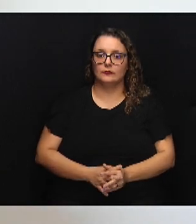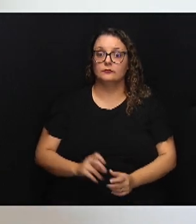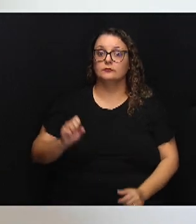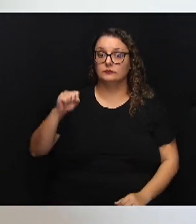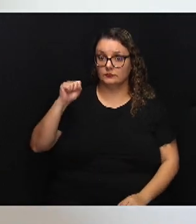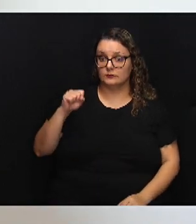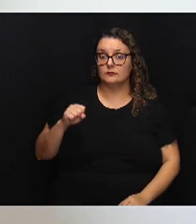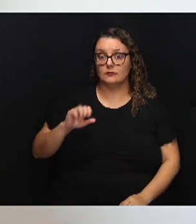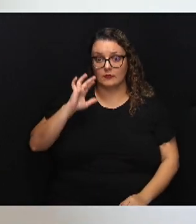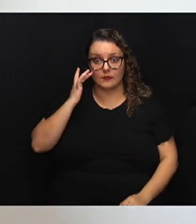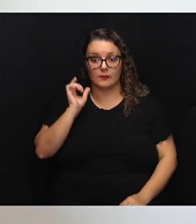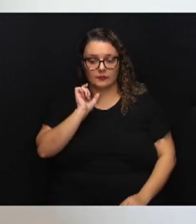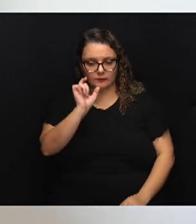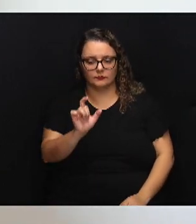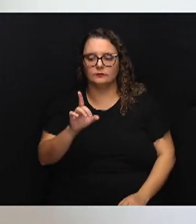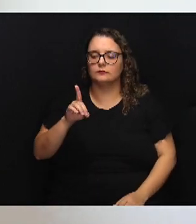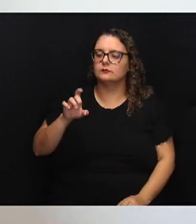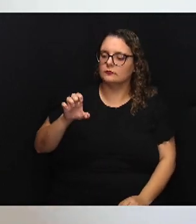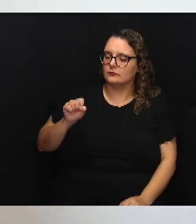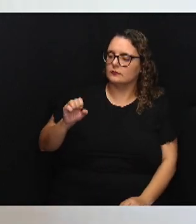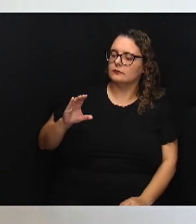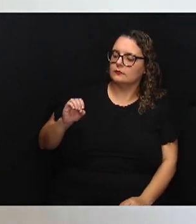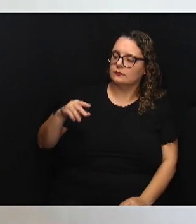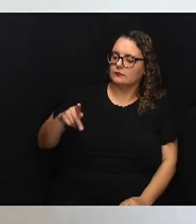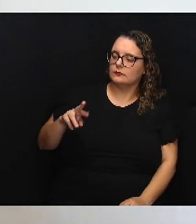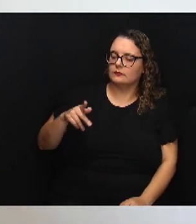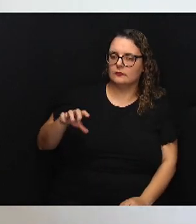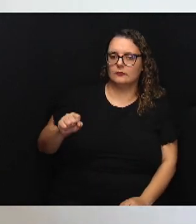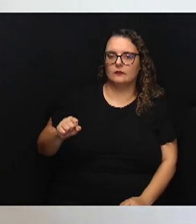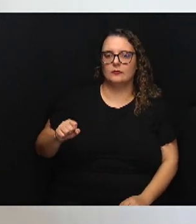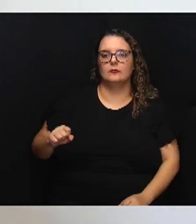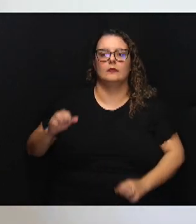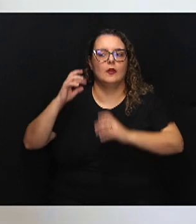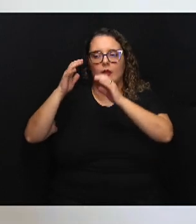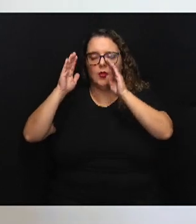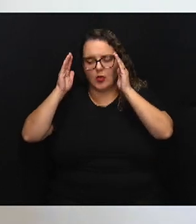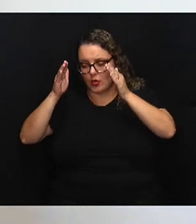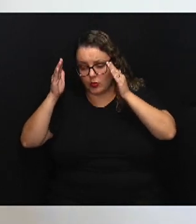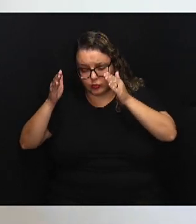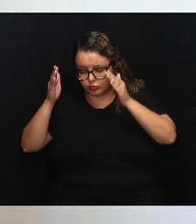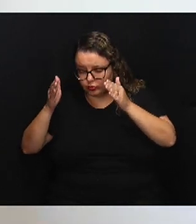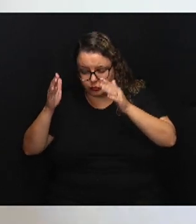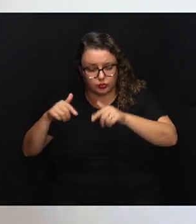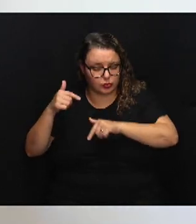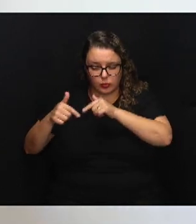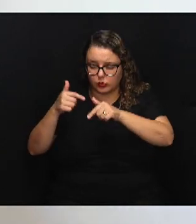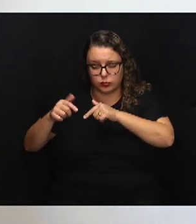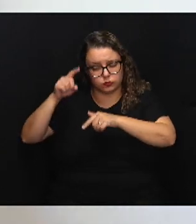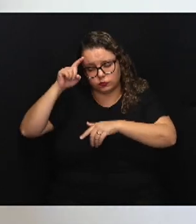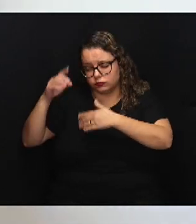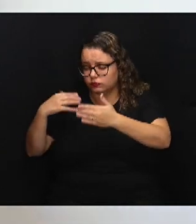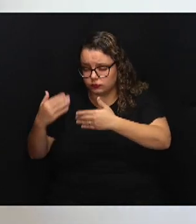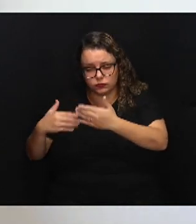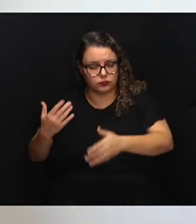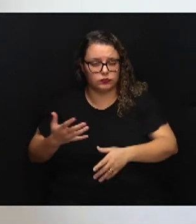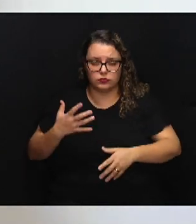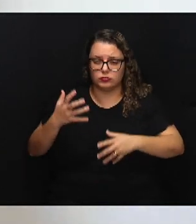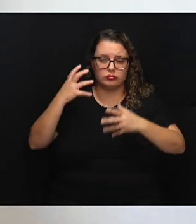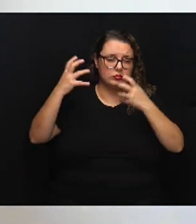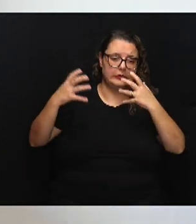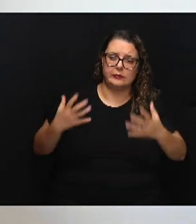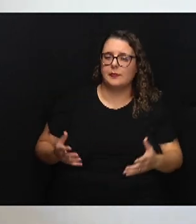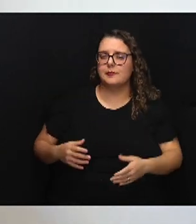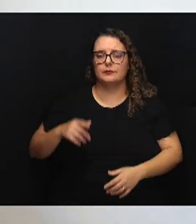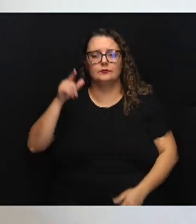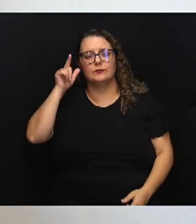Sim, acho que a palavra é essa mesmo, descompressão, é tirar o seu cérebro daquele looping que muitas vezes fica na nossa rotina, de dar conta